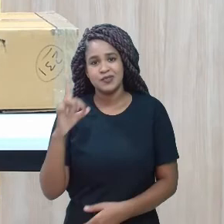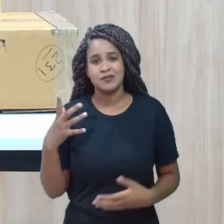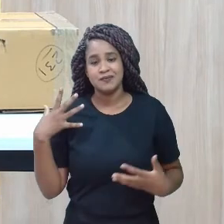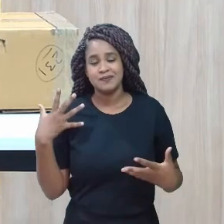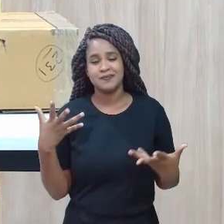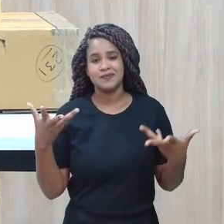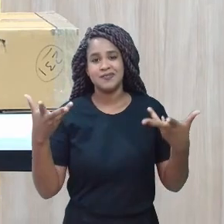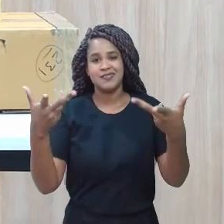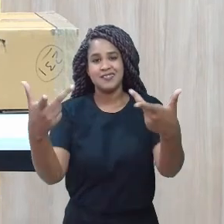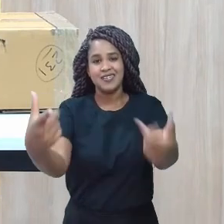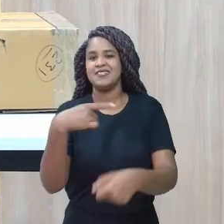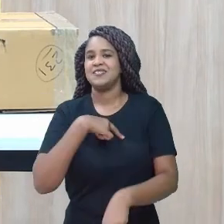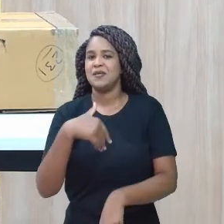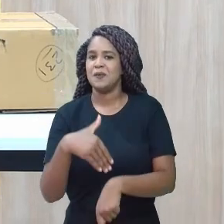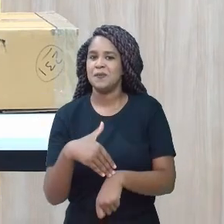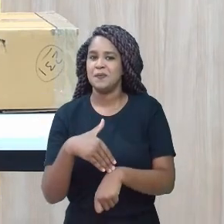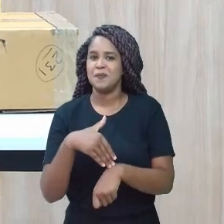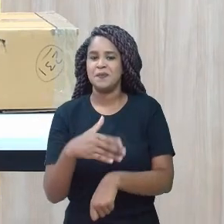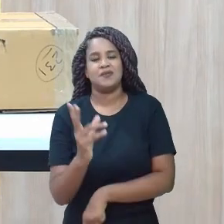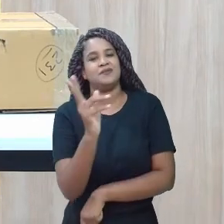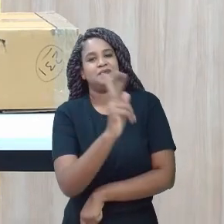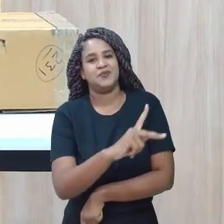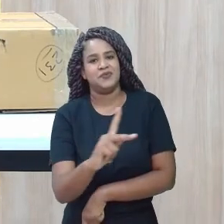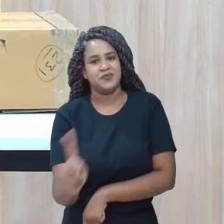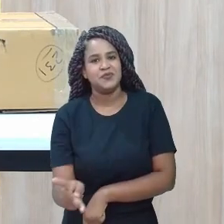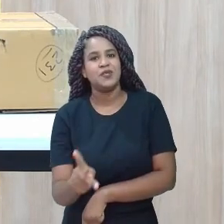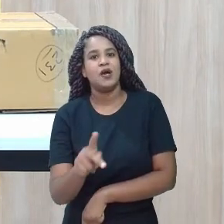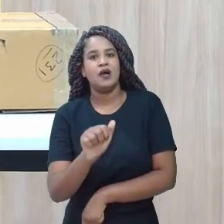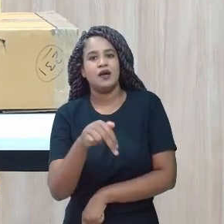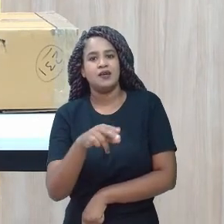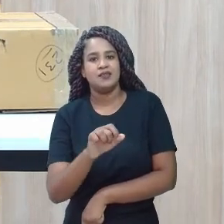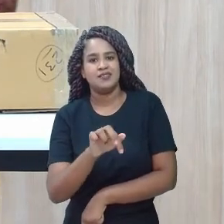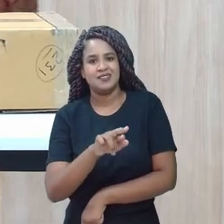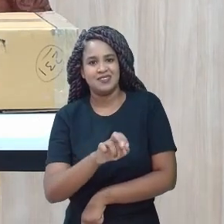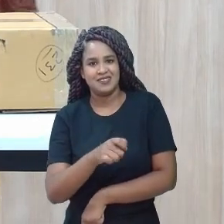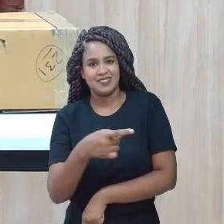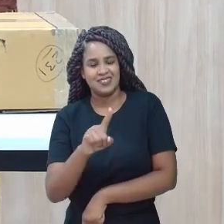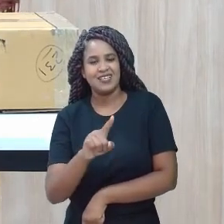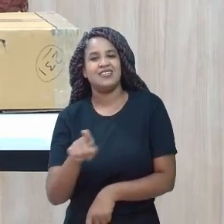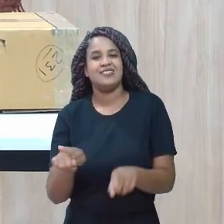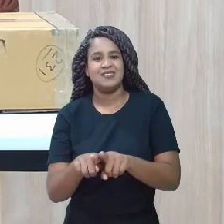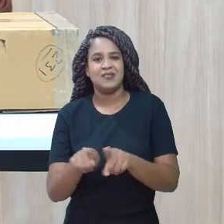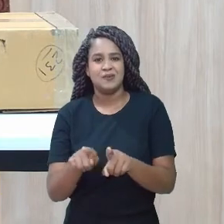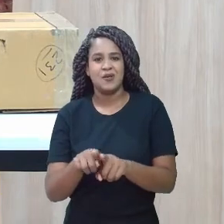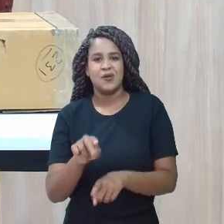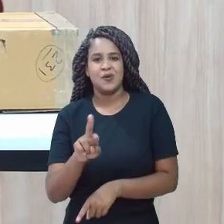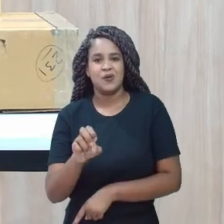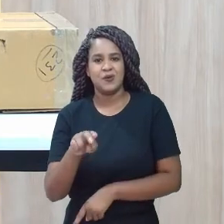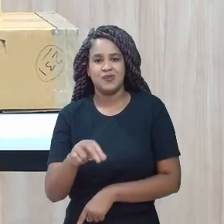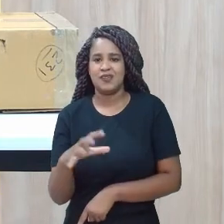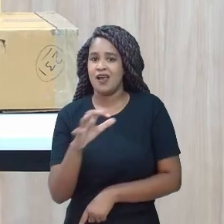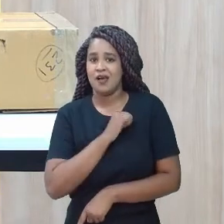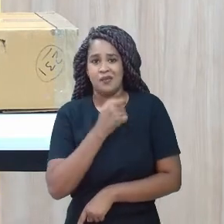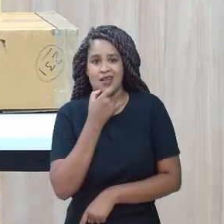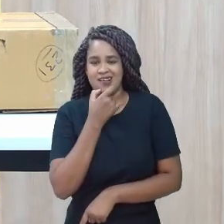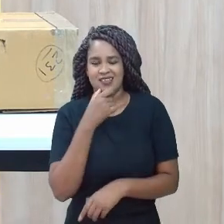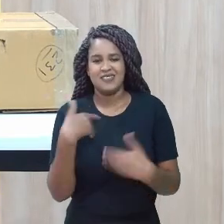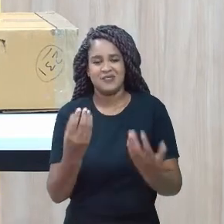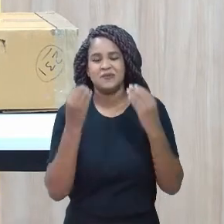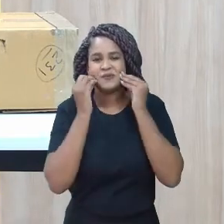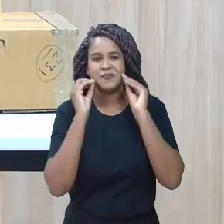que lá vem professor André e professor Rony. I love English.